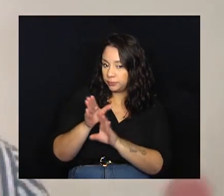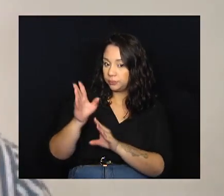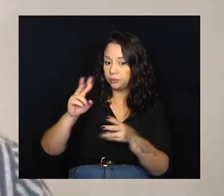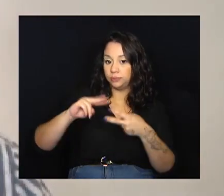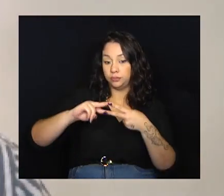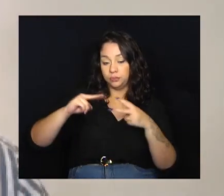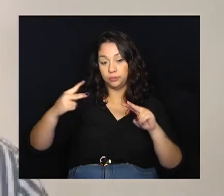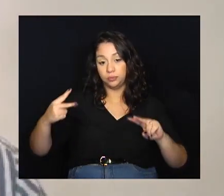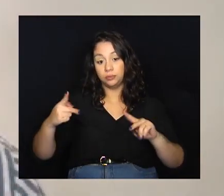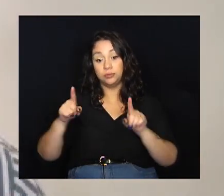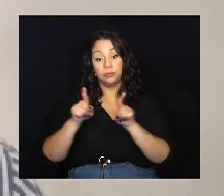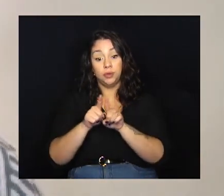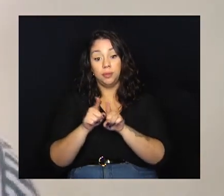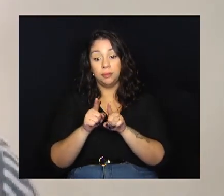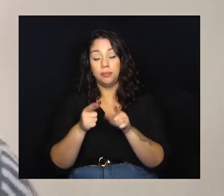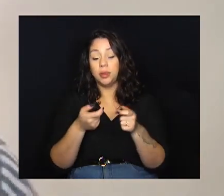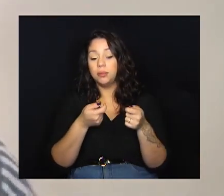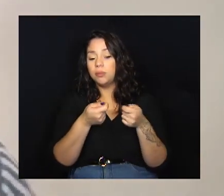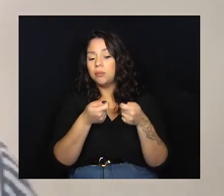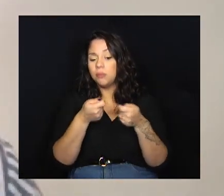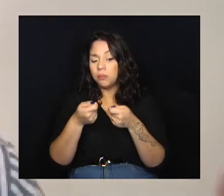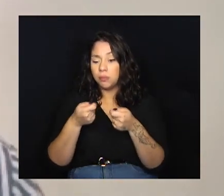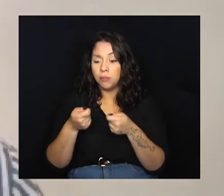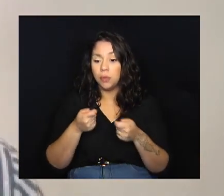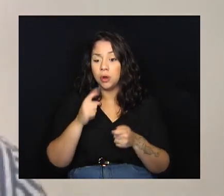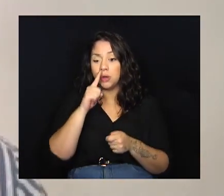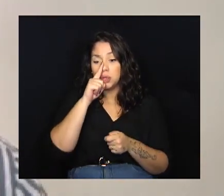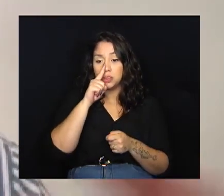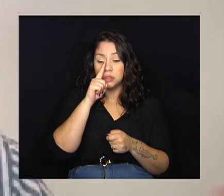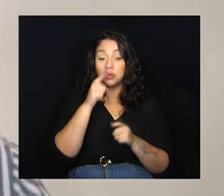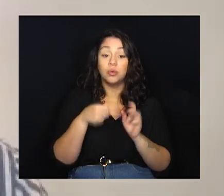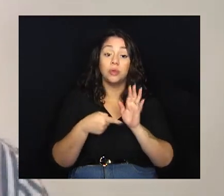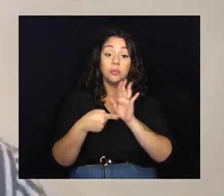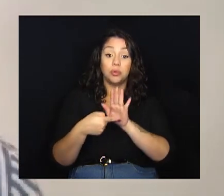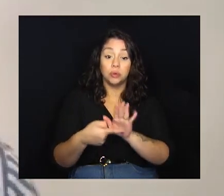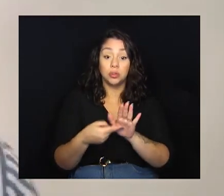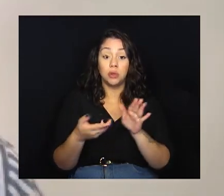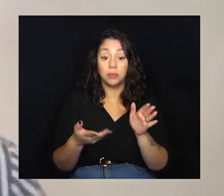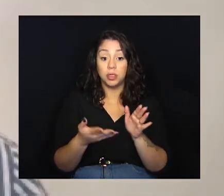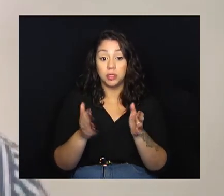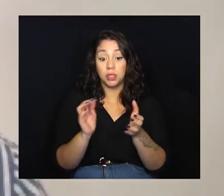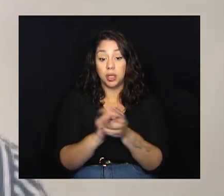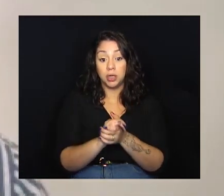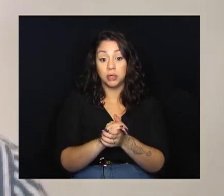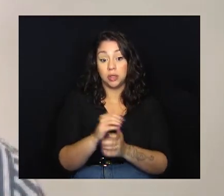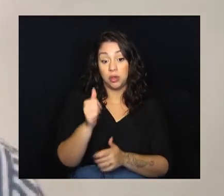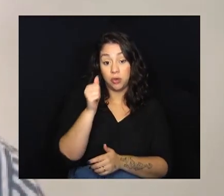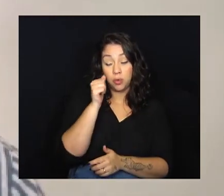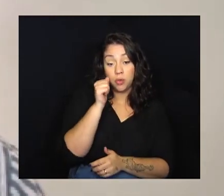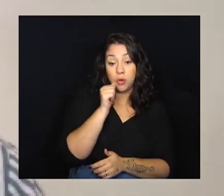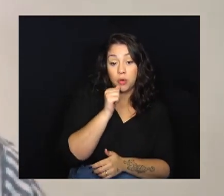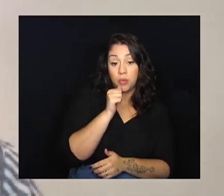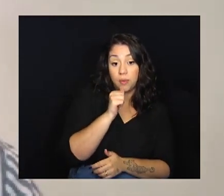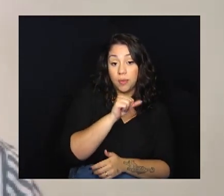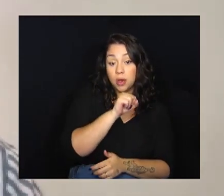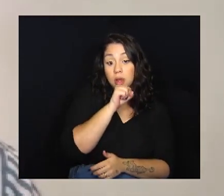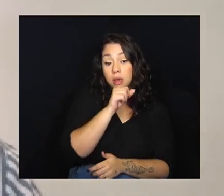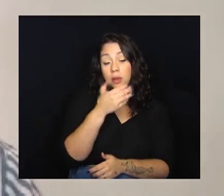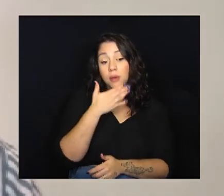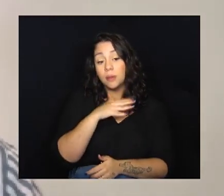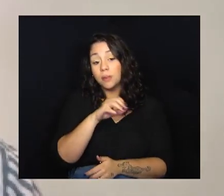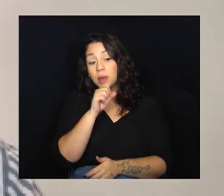vamos fazer esse gerenciamento de risco e expor para esse casal para essa mãe para esse pai Quais são as possibilidades